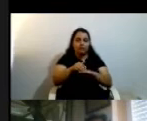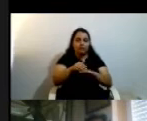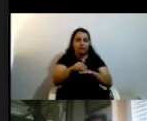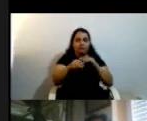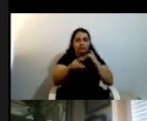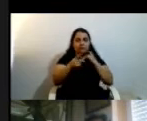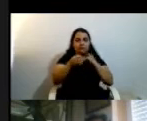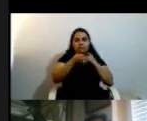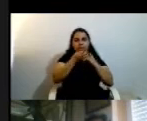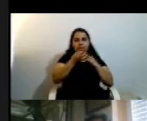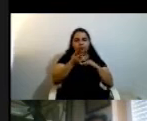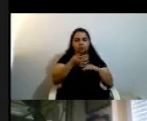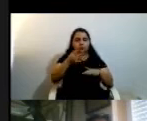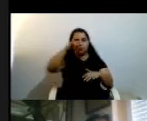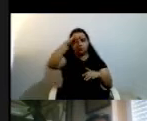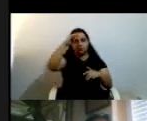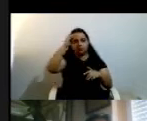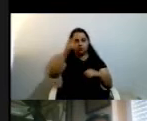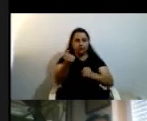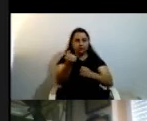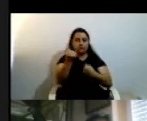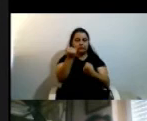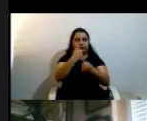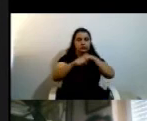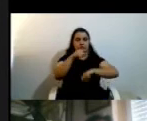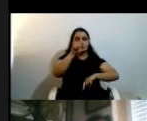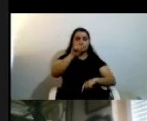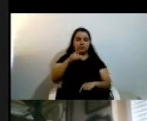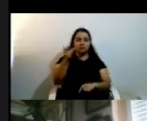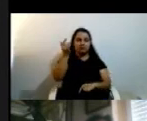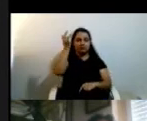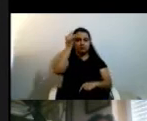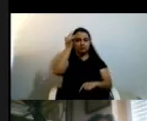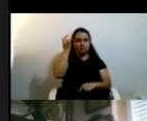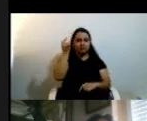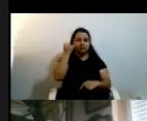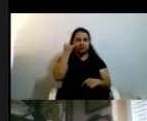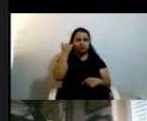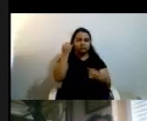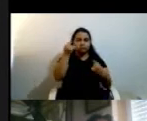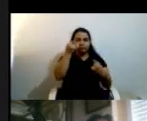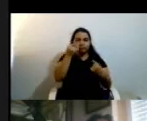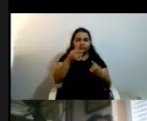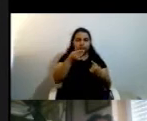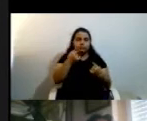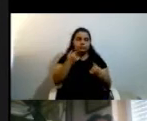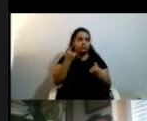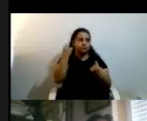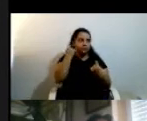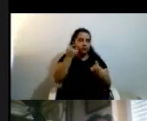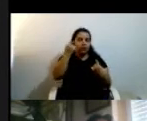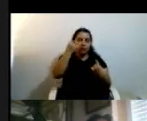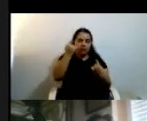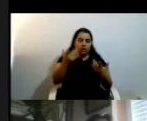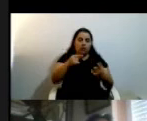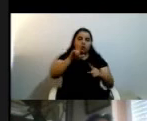e sensorial, lá está, e daí ter sido criado um inquérito adaptado para as pessoas com ditas